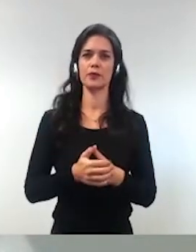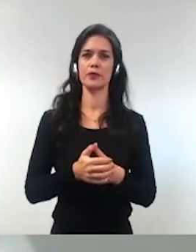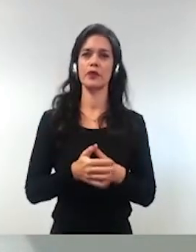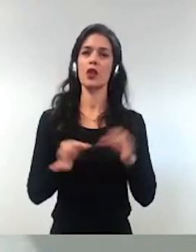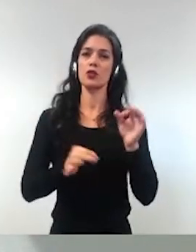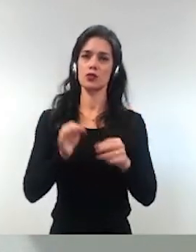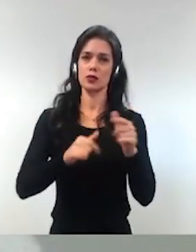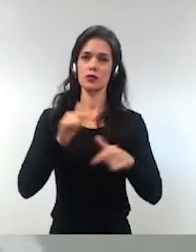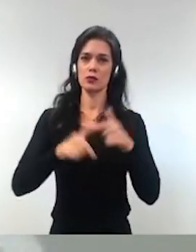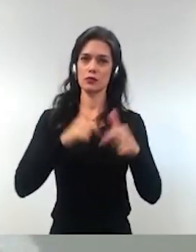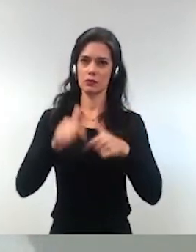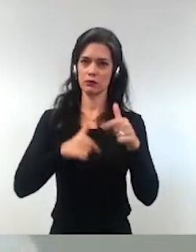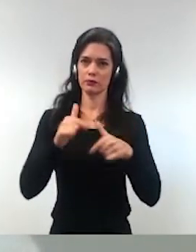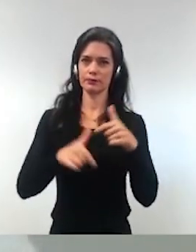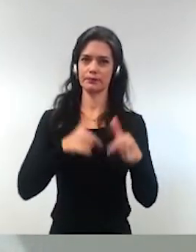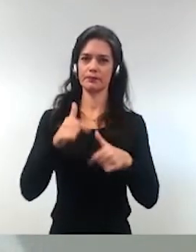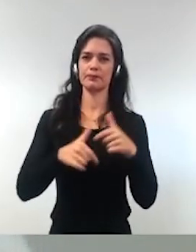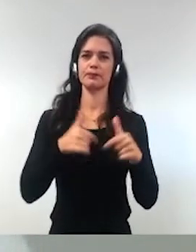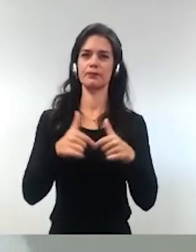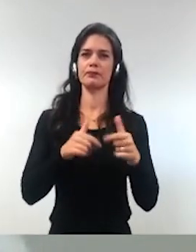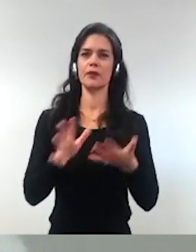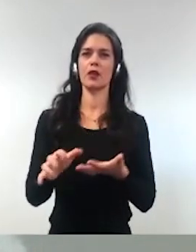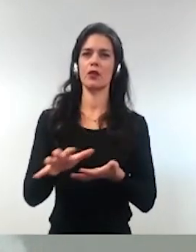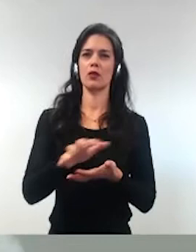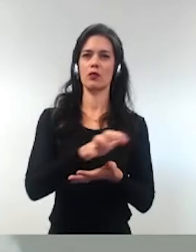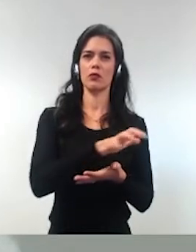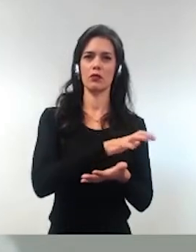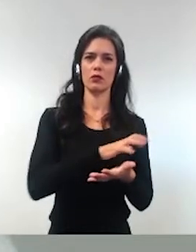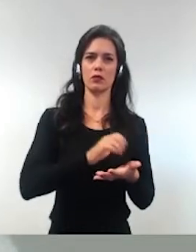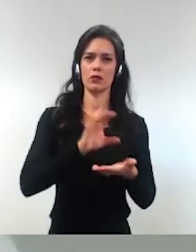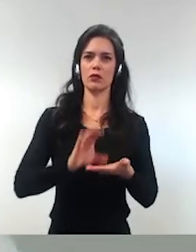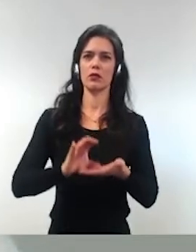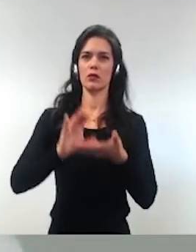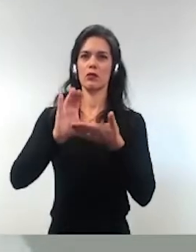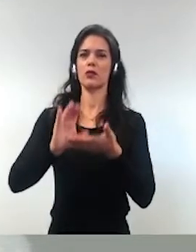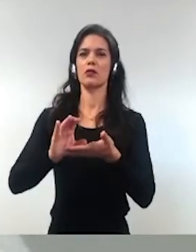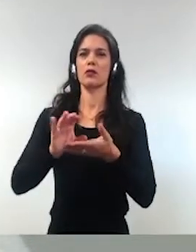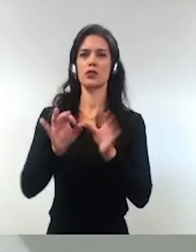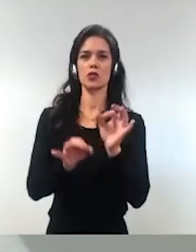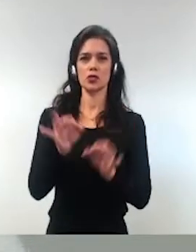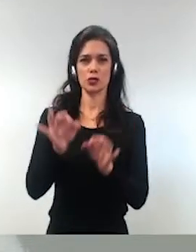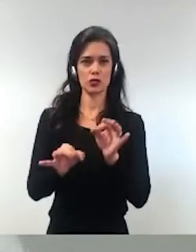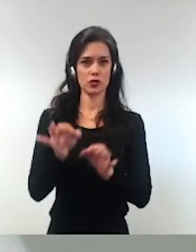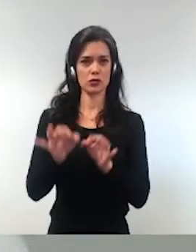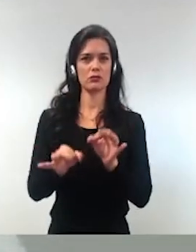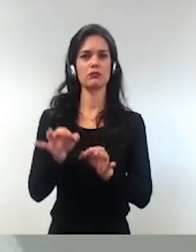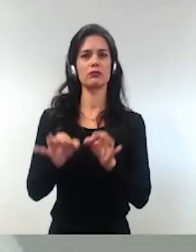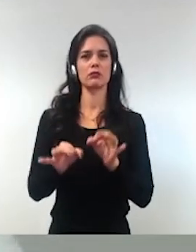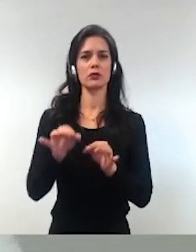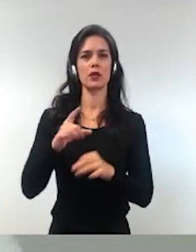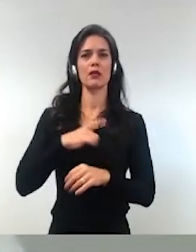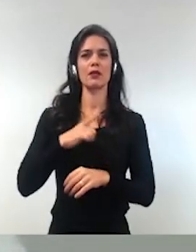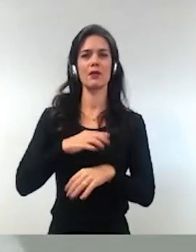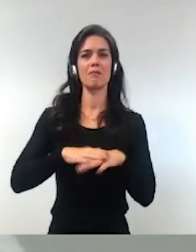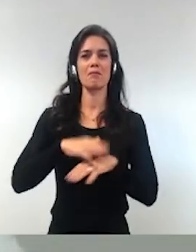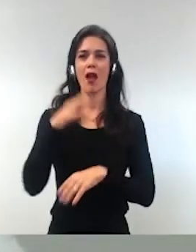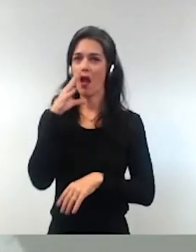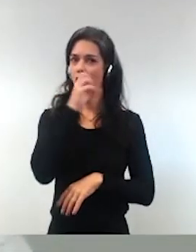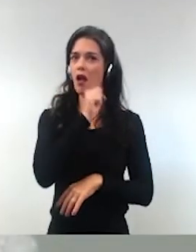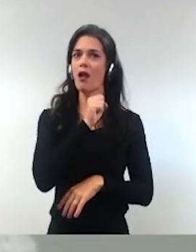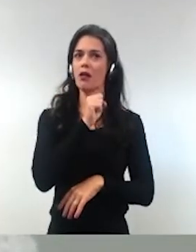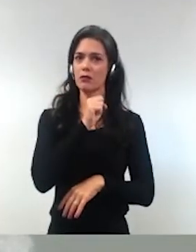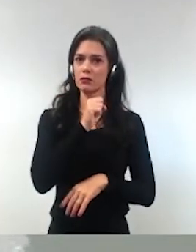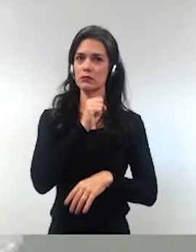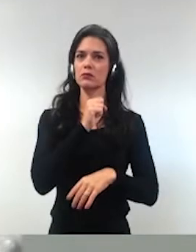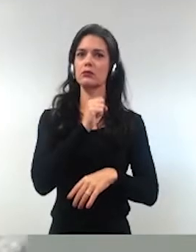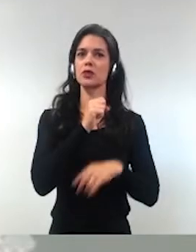do Trabalho, segundo os dados do Conselho Nacional de Justiça, está entre as mais rápidas do país.